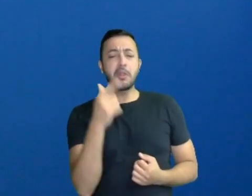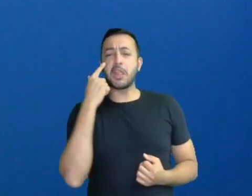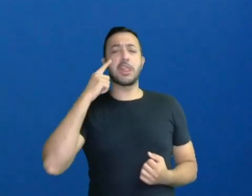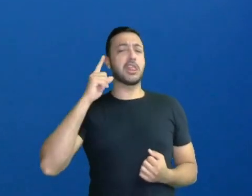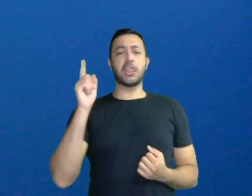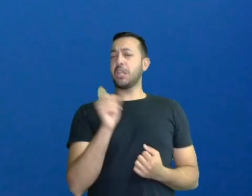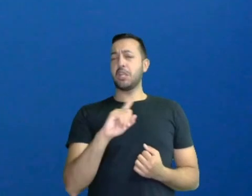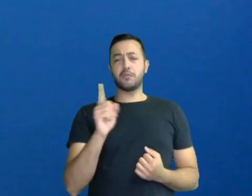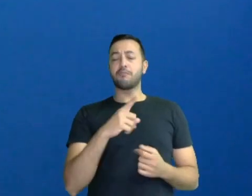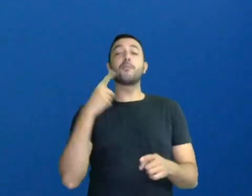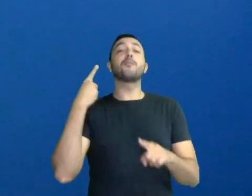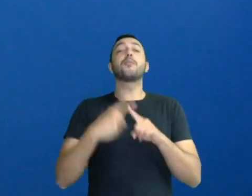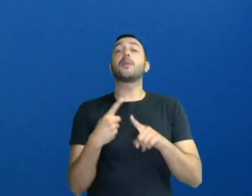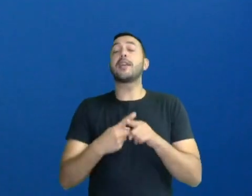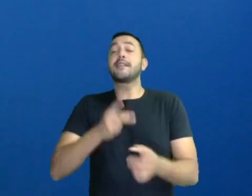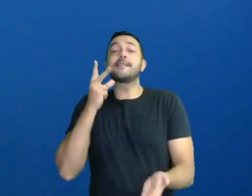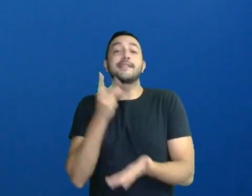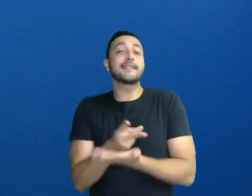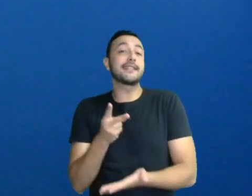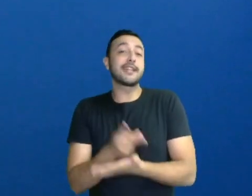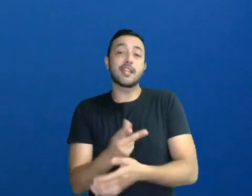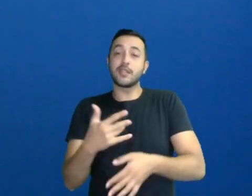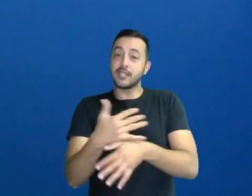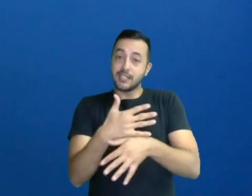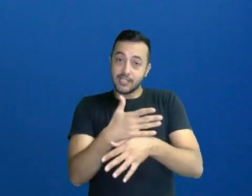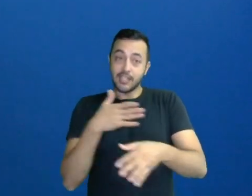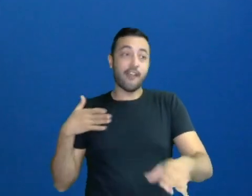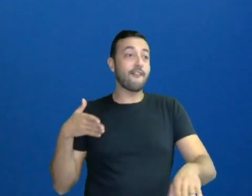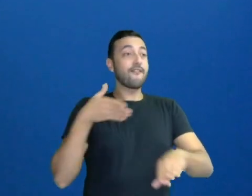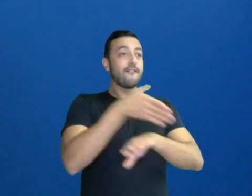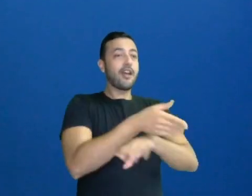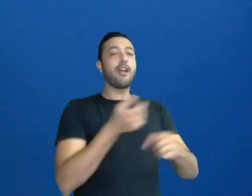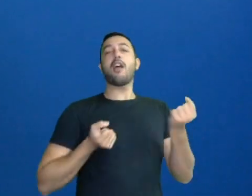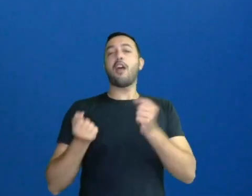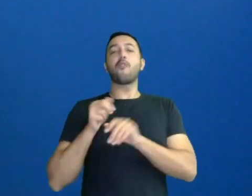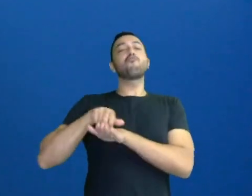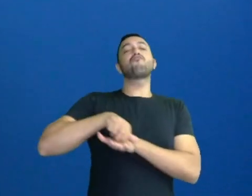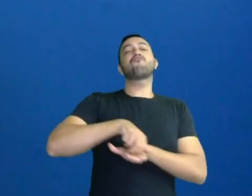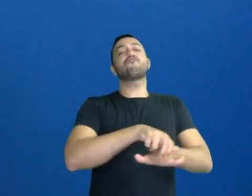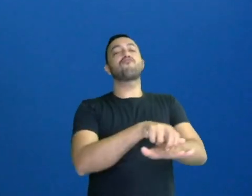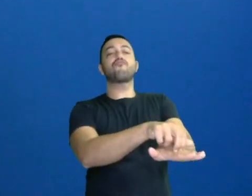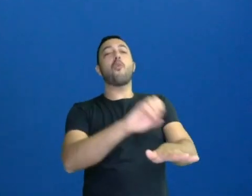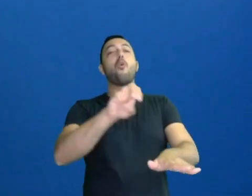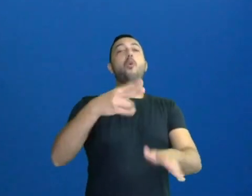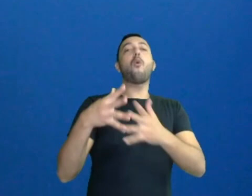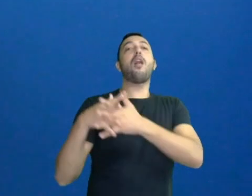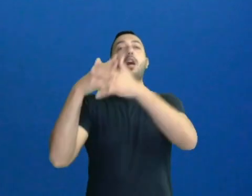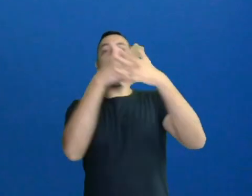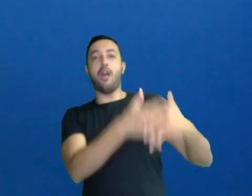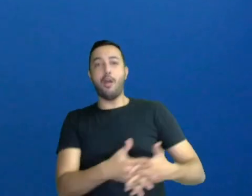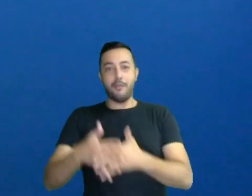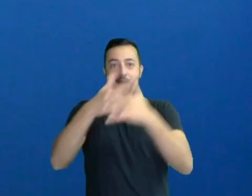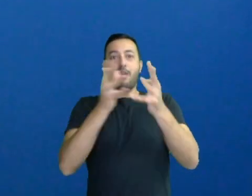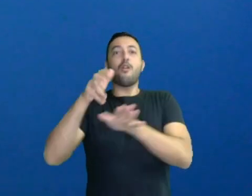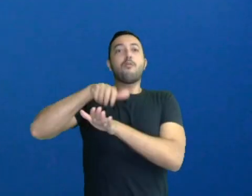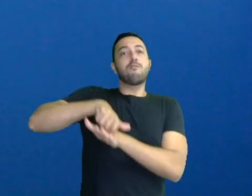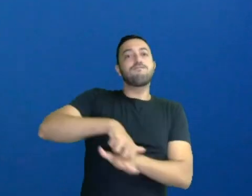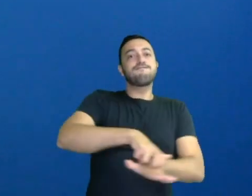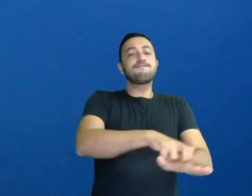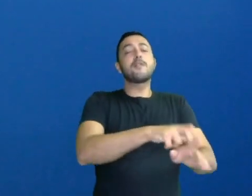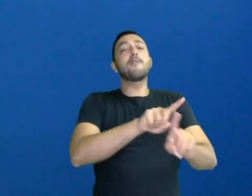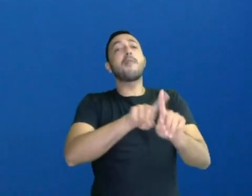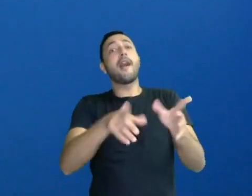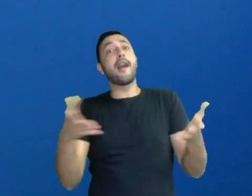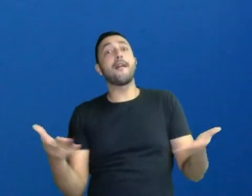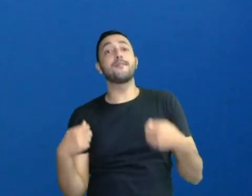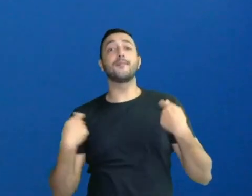porque ele sempre quando ele na cidade ele ia de carro ele ia de caminhão e dessa vez